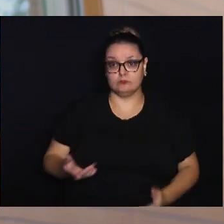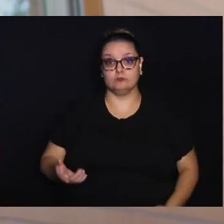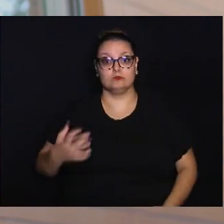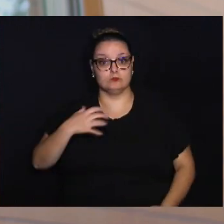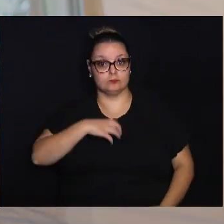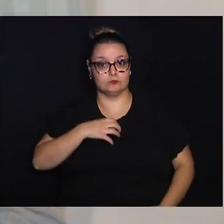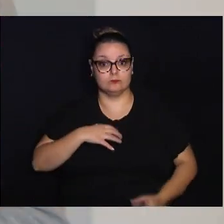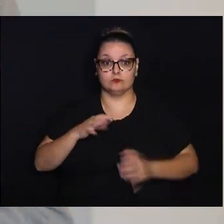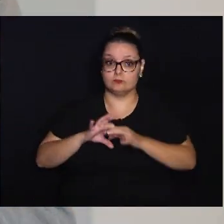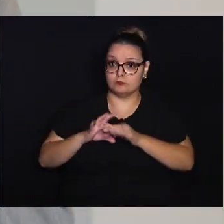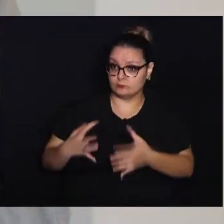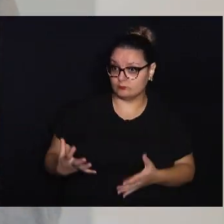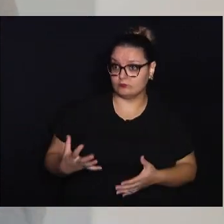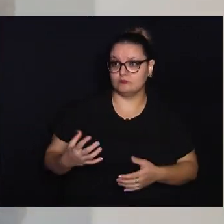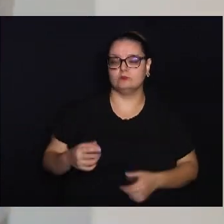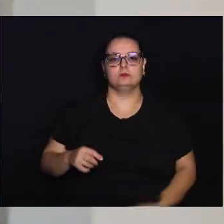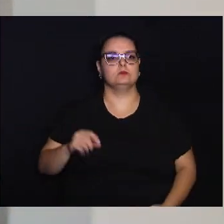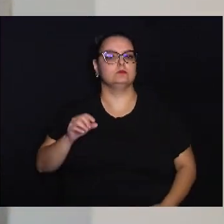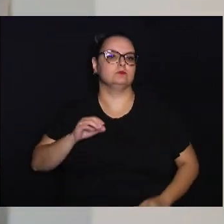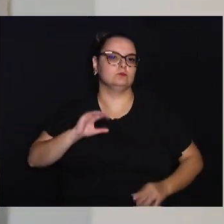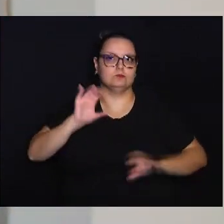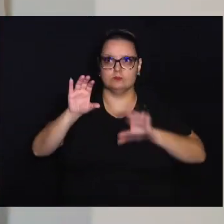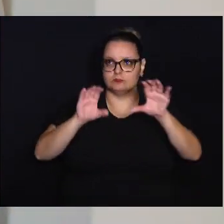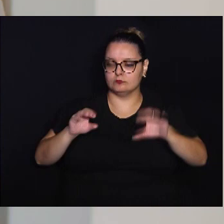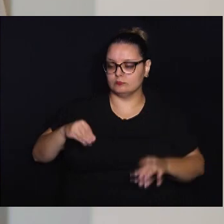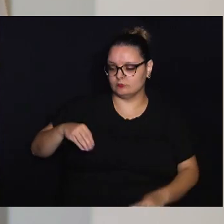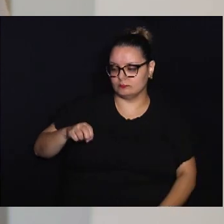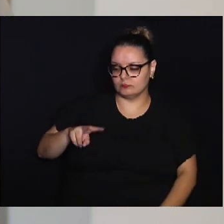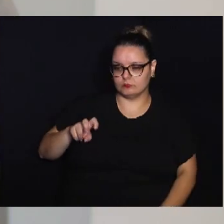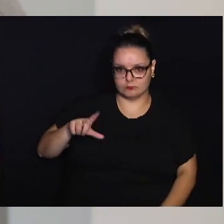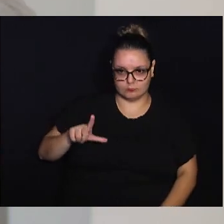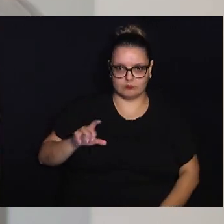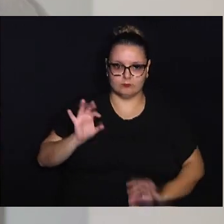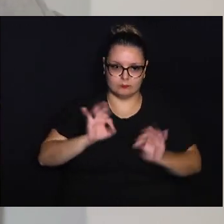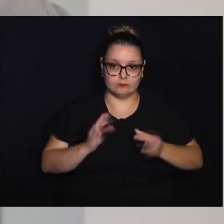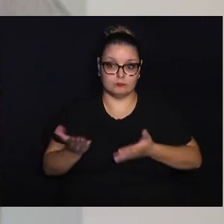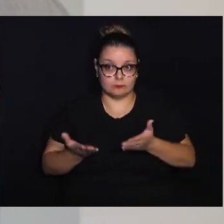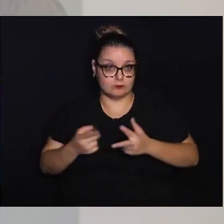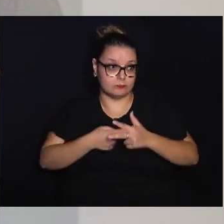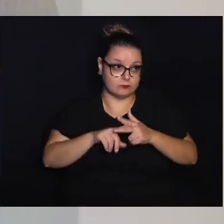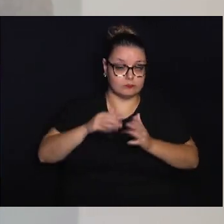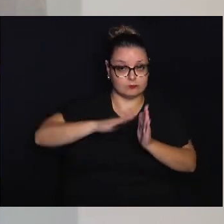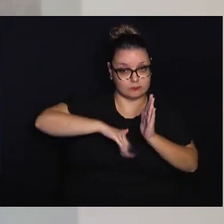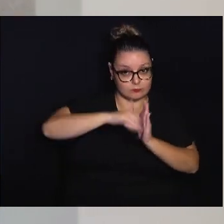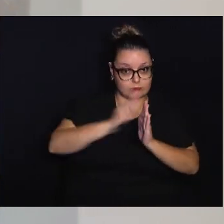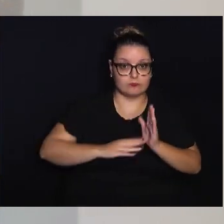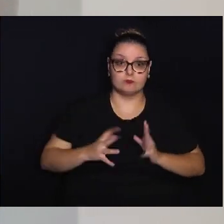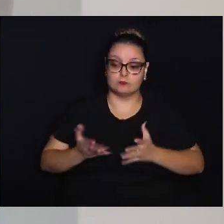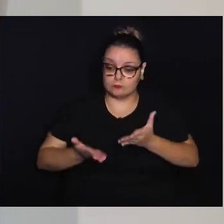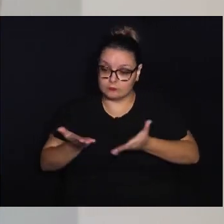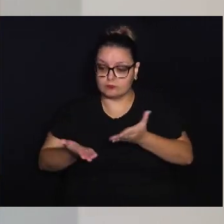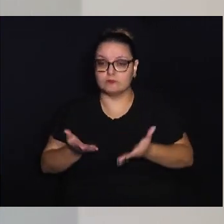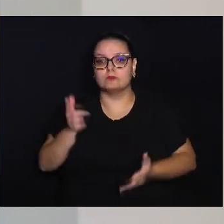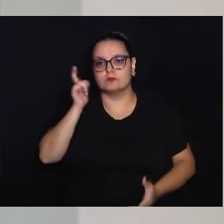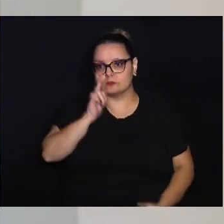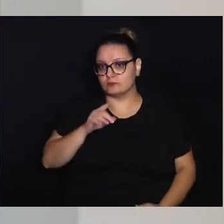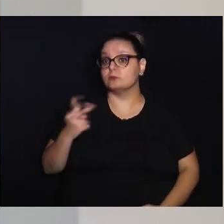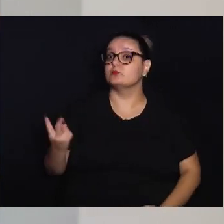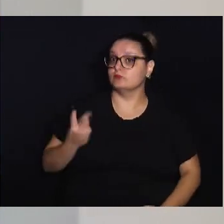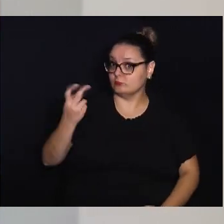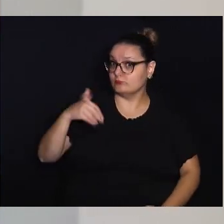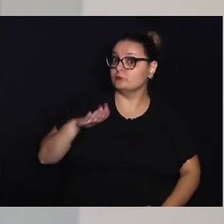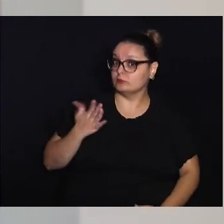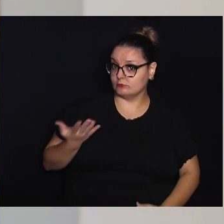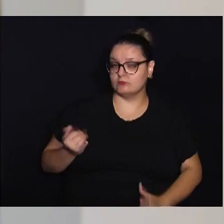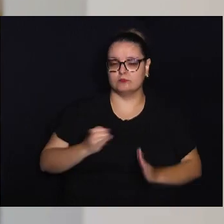vezes, pelas condições que você deixa ele, por colocar móveis planejados, deixar ele sempre muito bem cuidado, reformado, pintado, você consegue